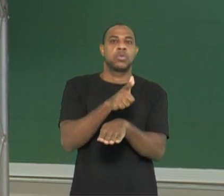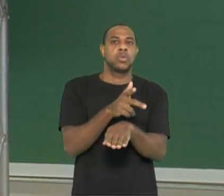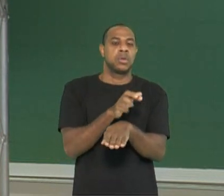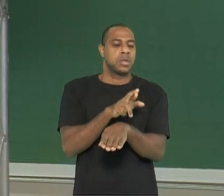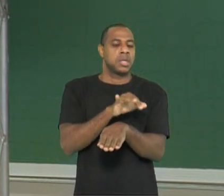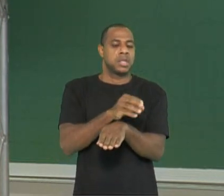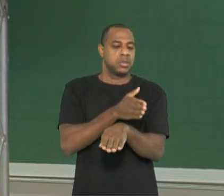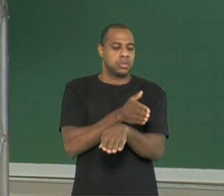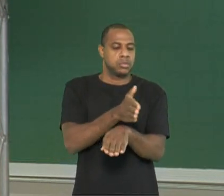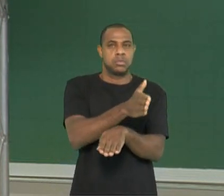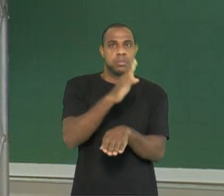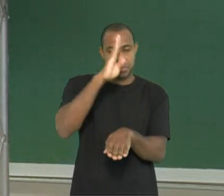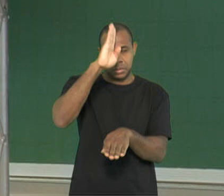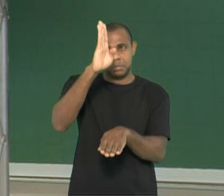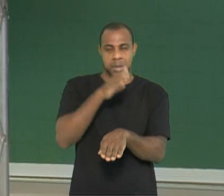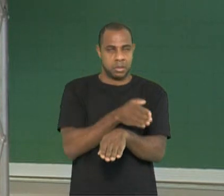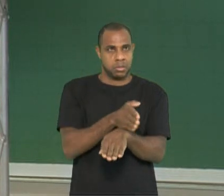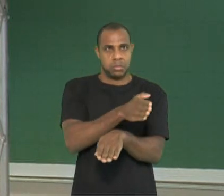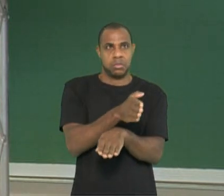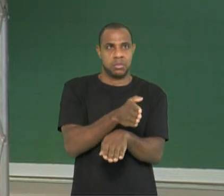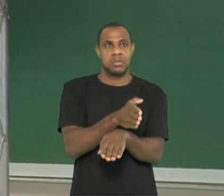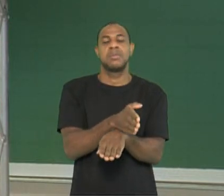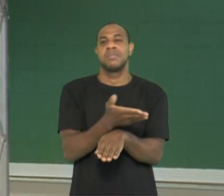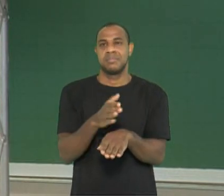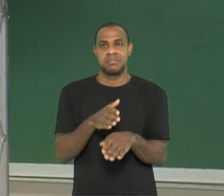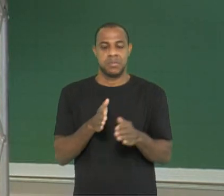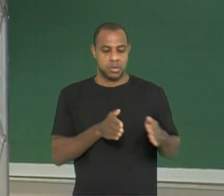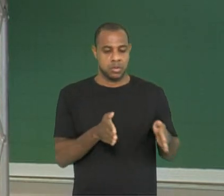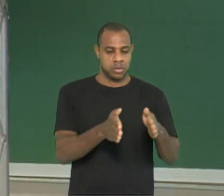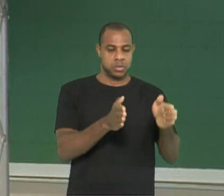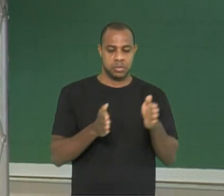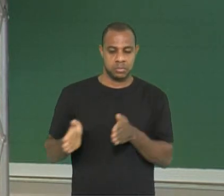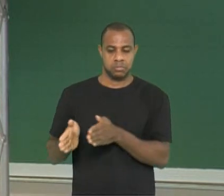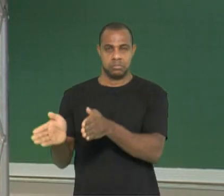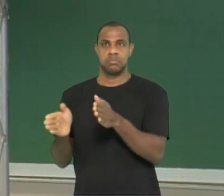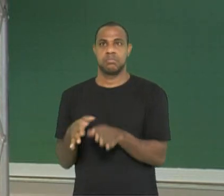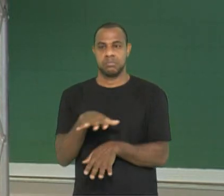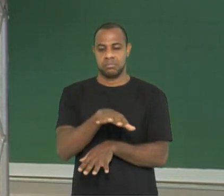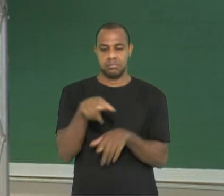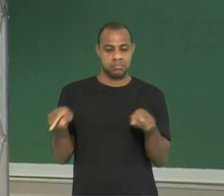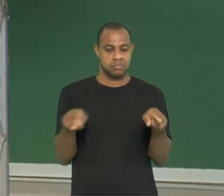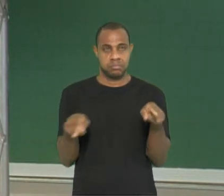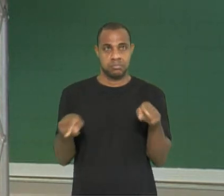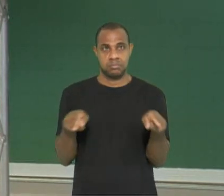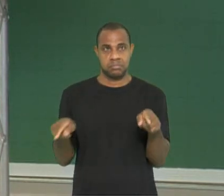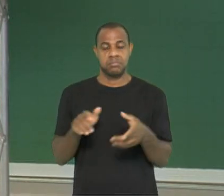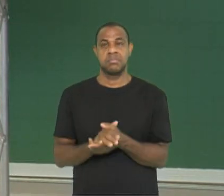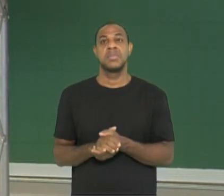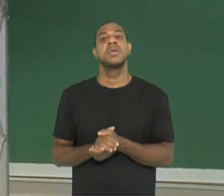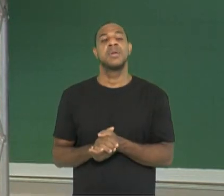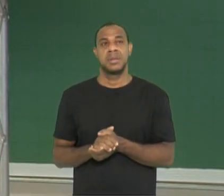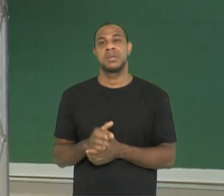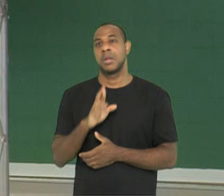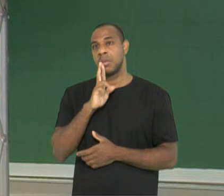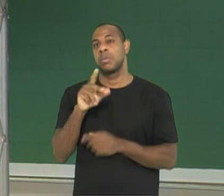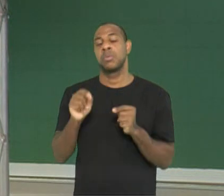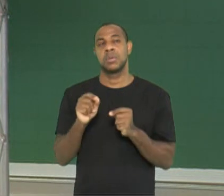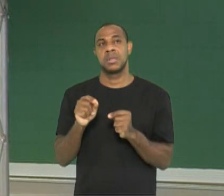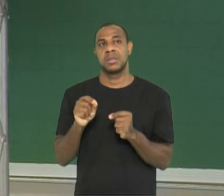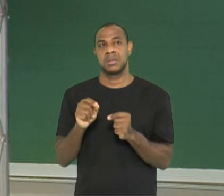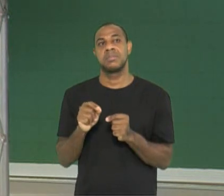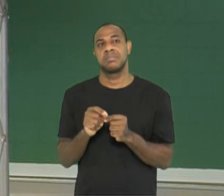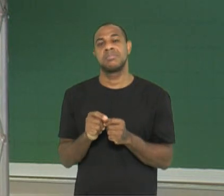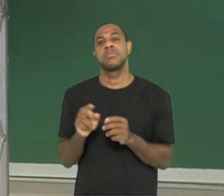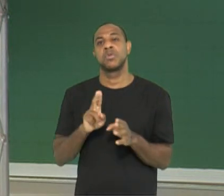rio principal. Então, são os interflúvios ou os divisores de água, as formas de relevo que resultam nas delimitações das